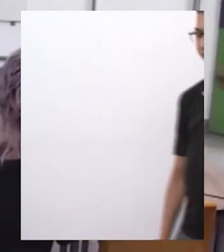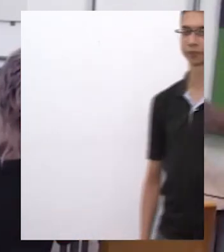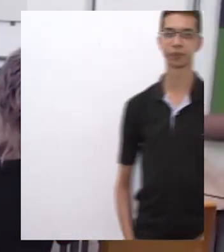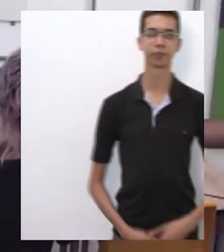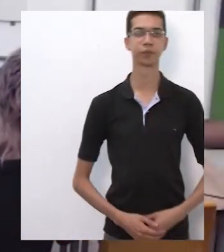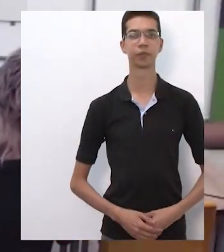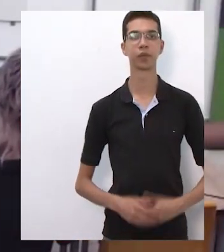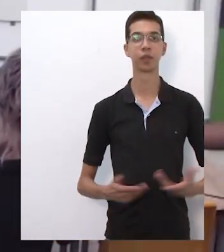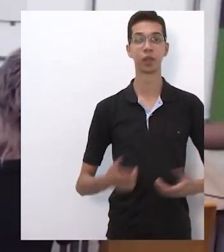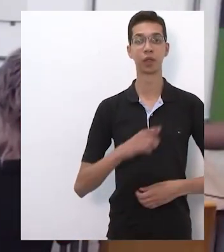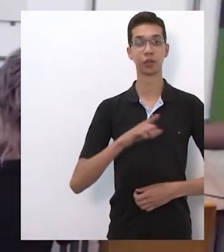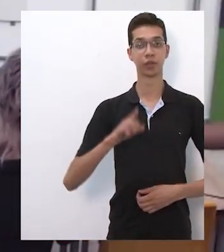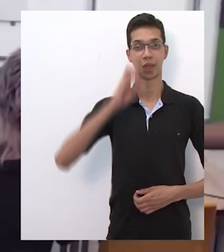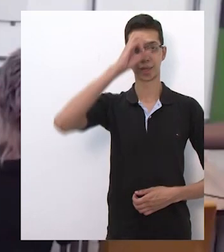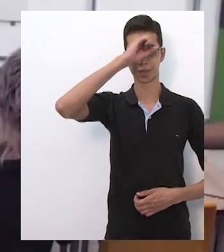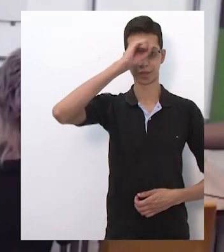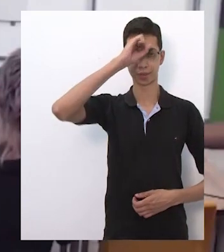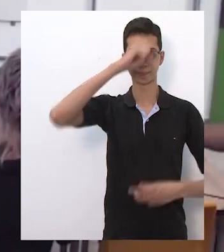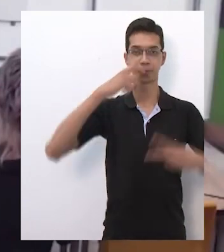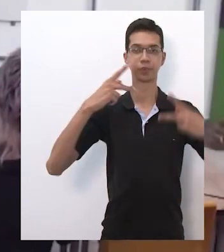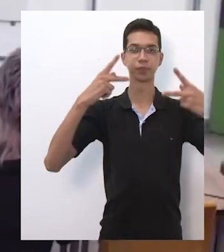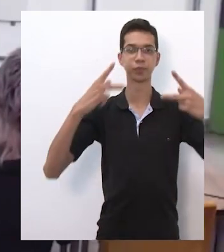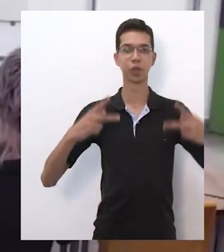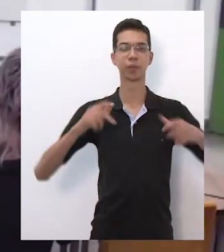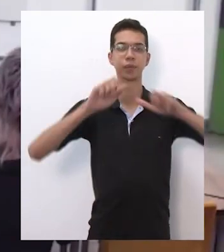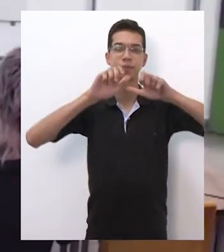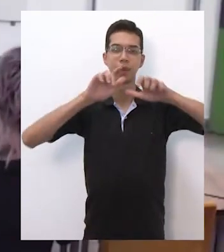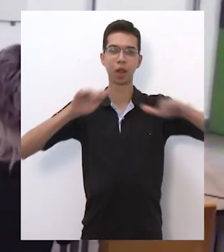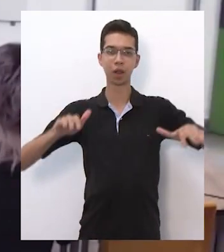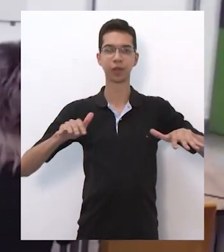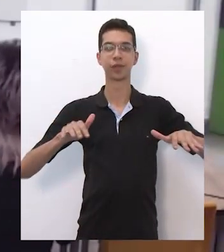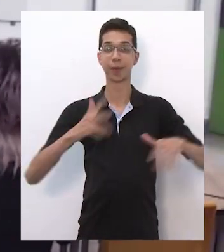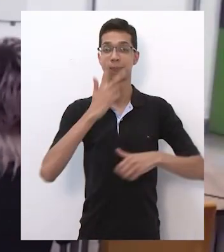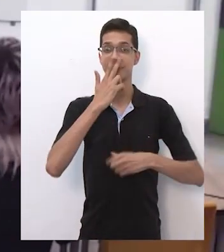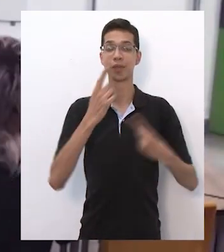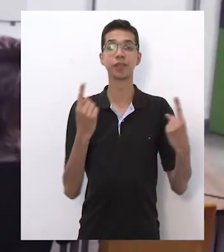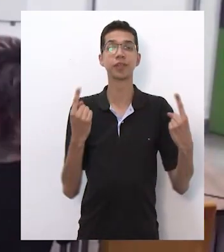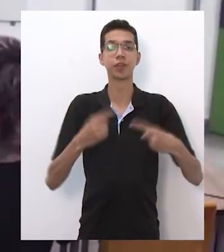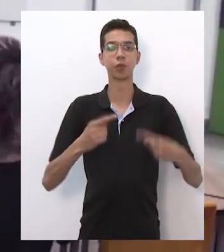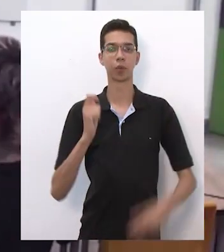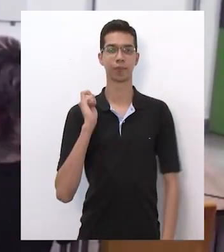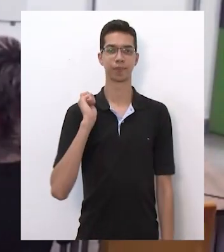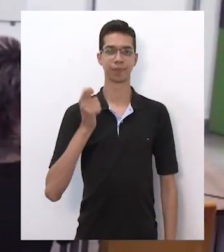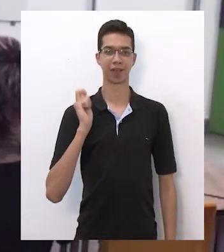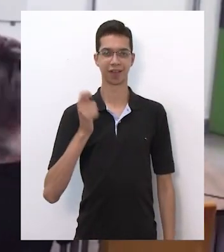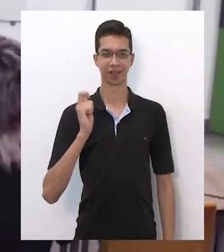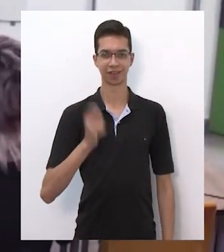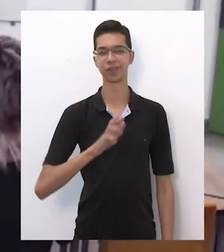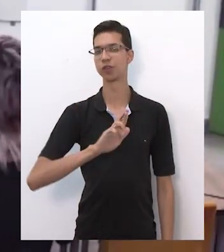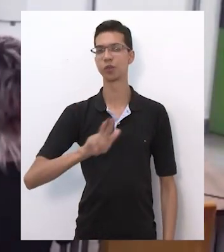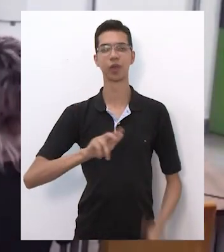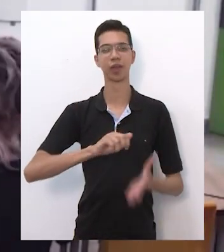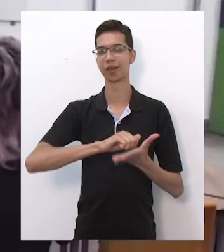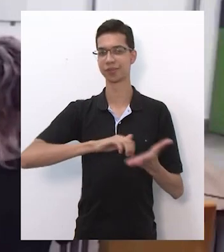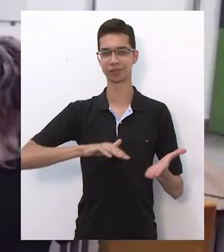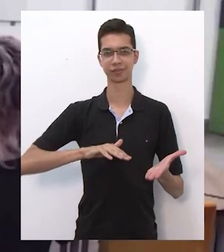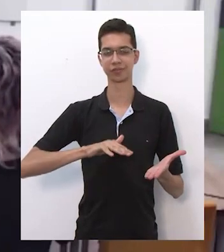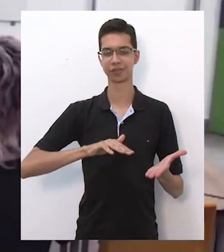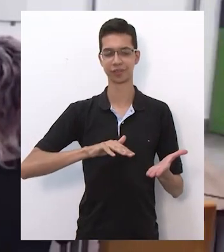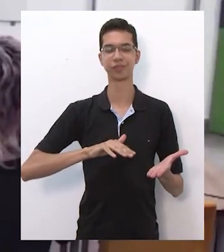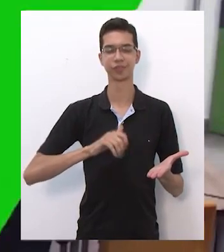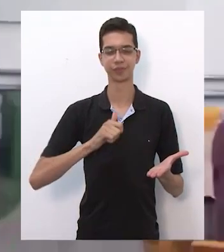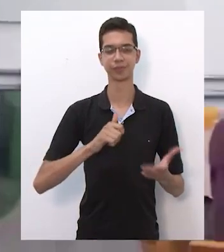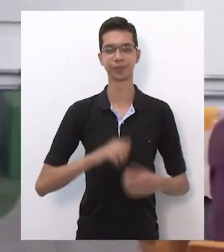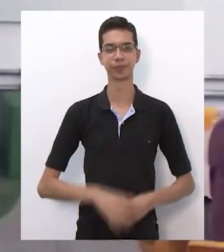fosse uma tarefa, um desafio do próprio Minecraft, e não uma atividade ou uma busca de desenvolver uma competência, uma